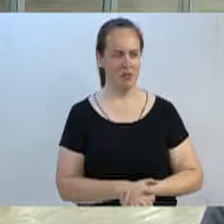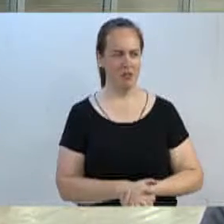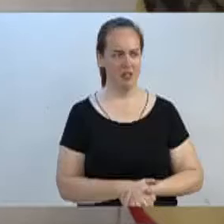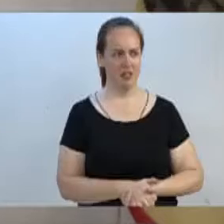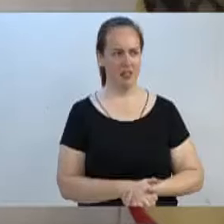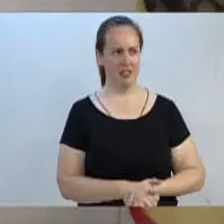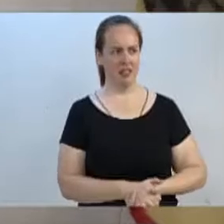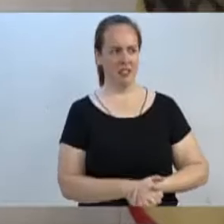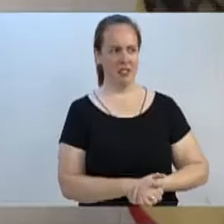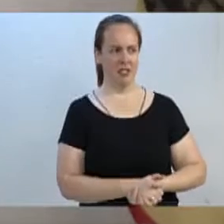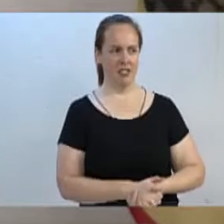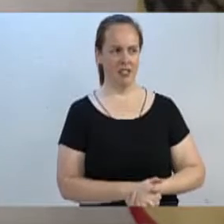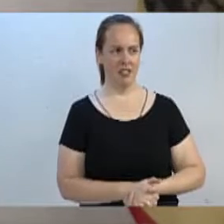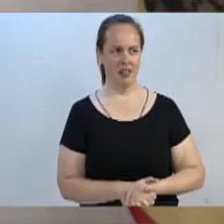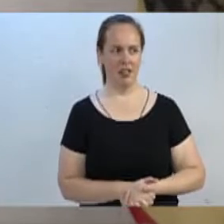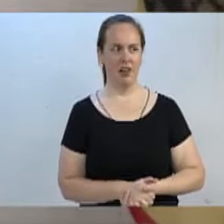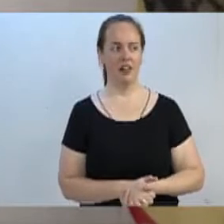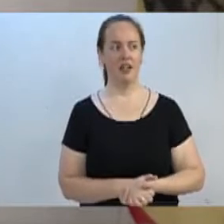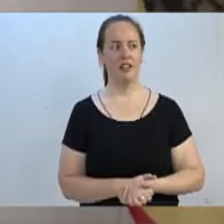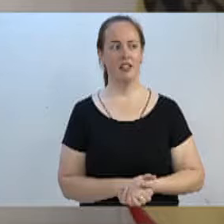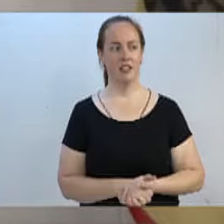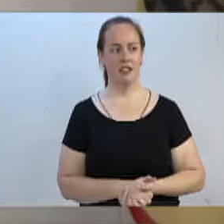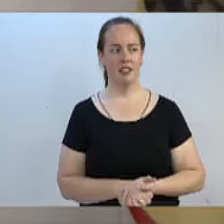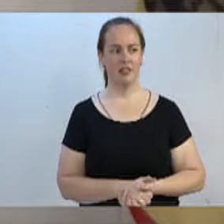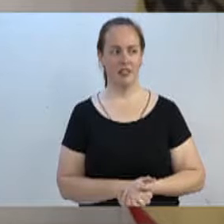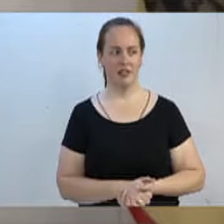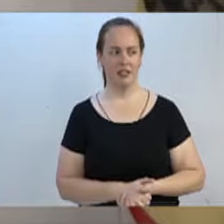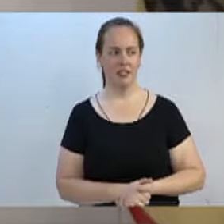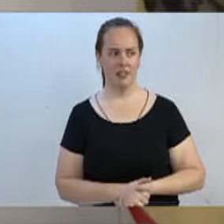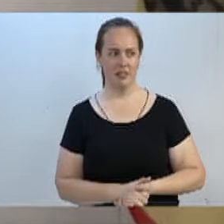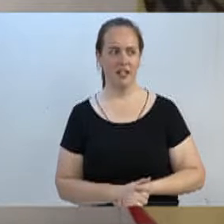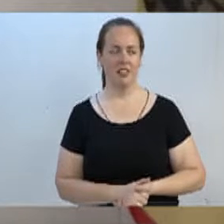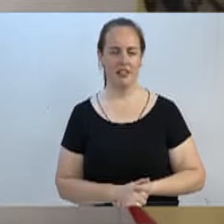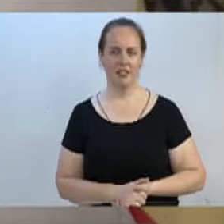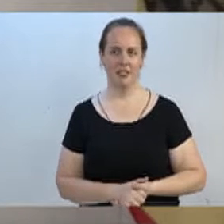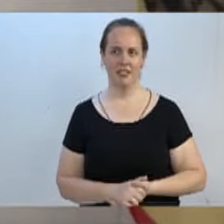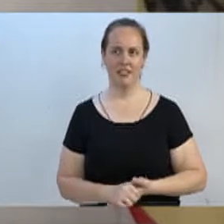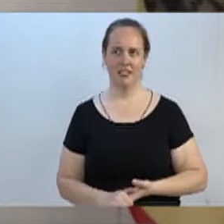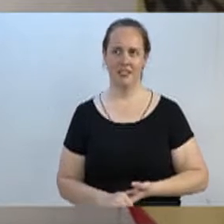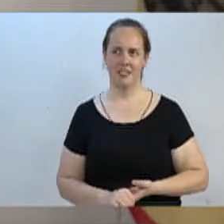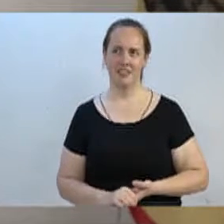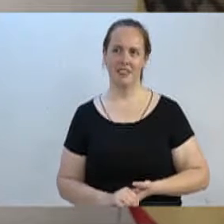Vereador Almir Vieira, que faz às vezes de